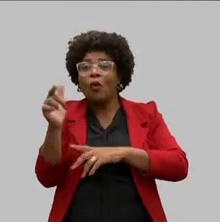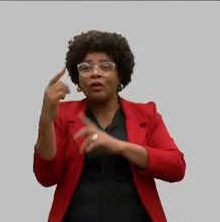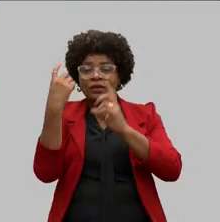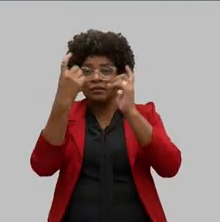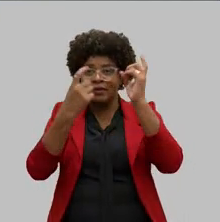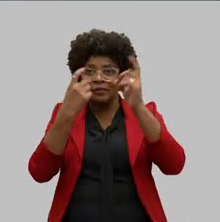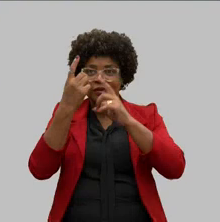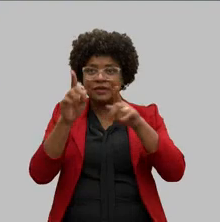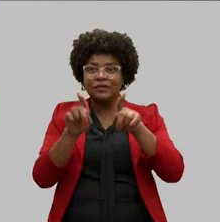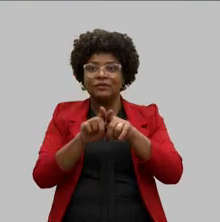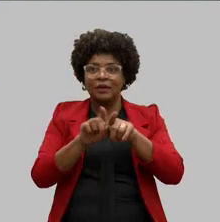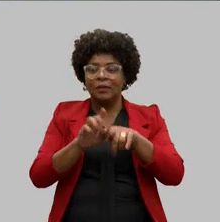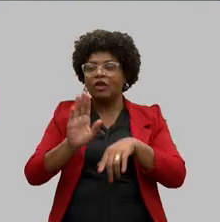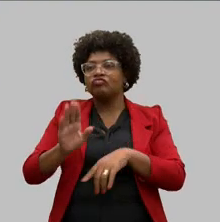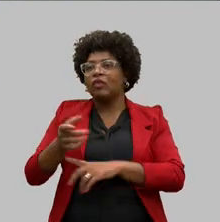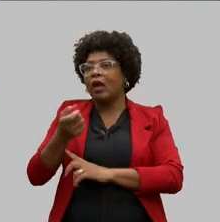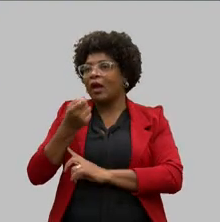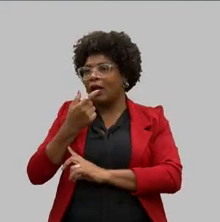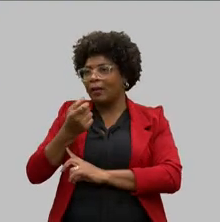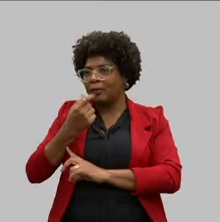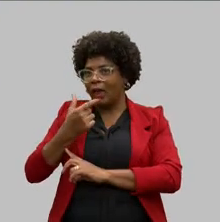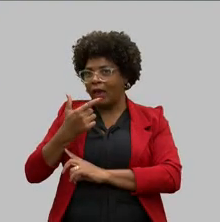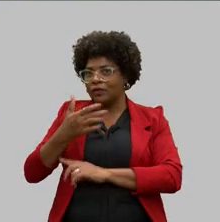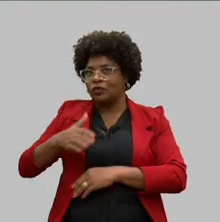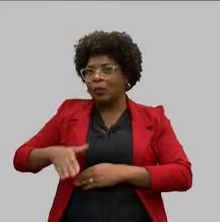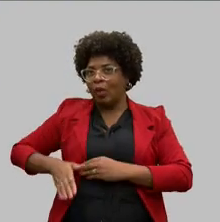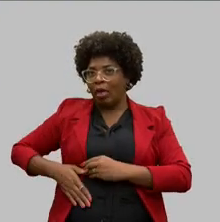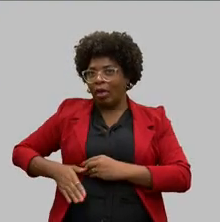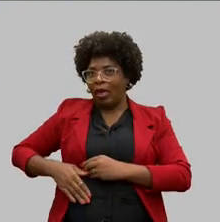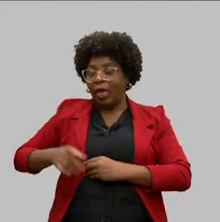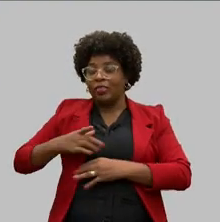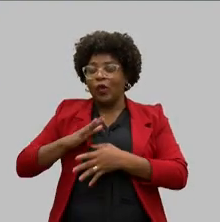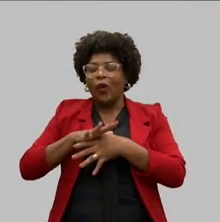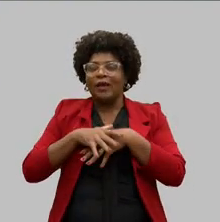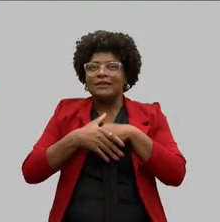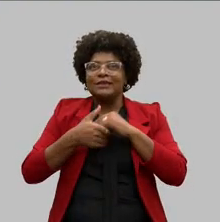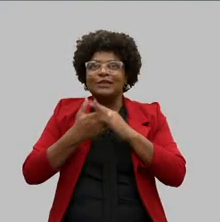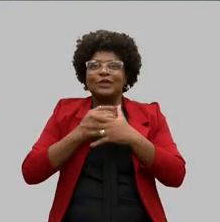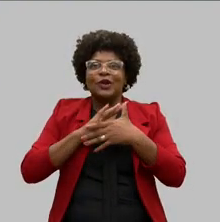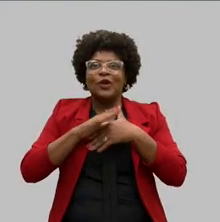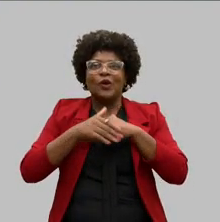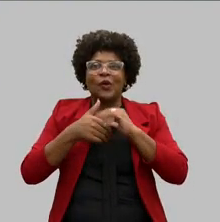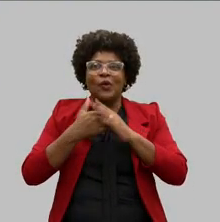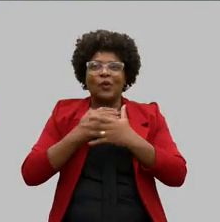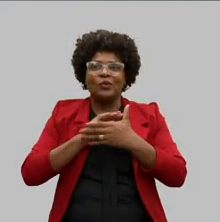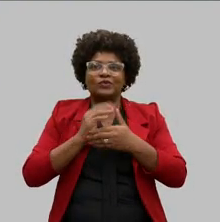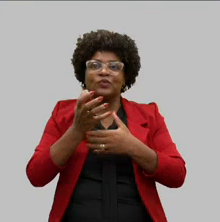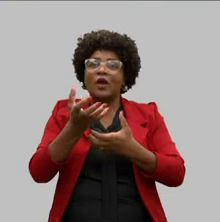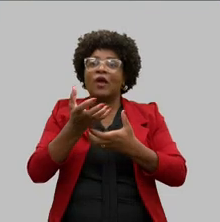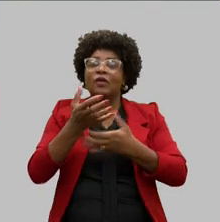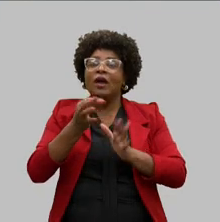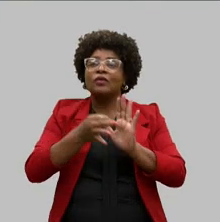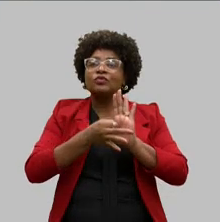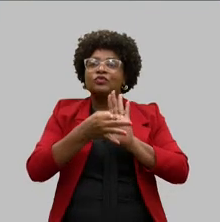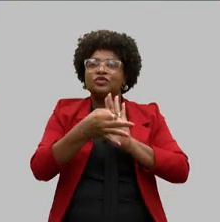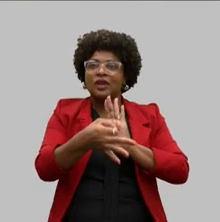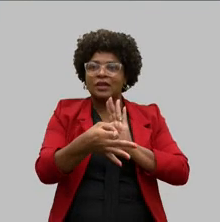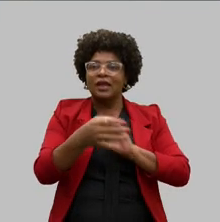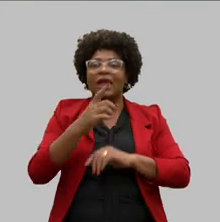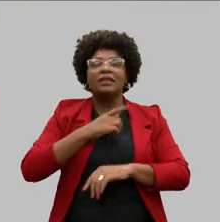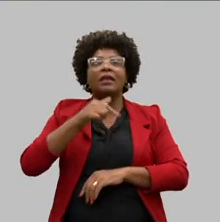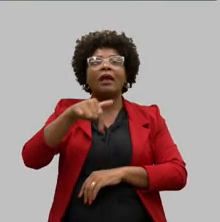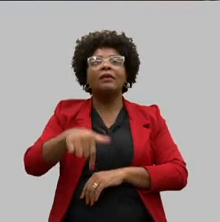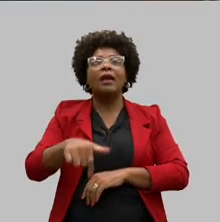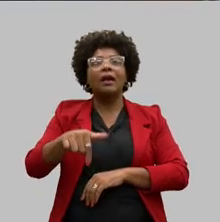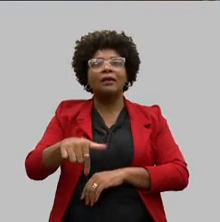inclusive tomei meu remedinho aqui pro estômago eu tô ansioso e eu queria fazer uma sugestão nós estamos com os nossos conselheiros